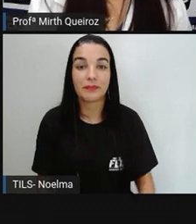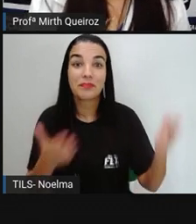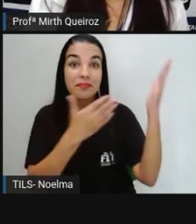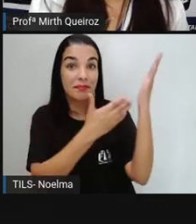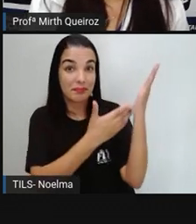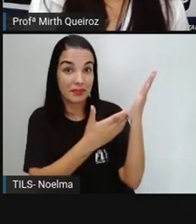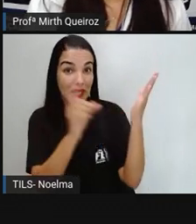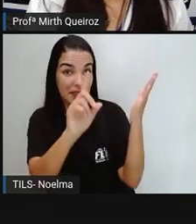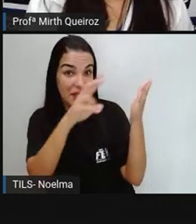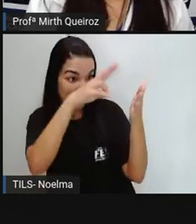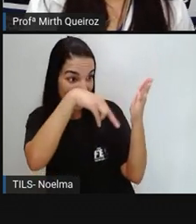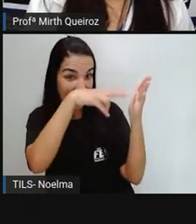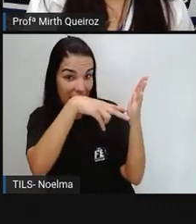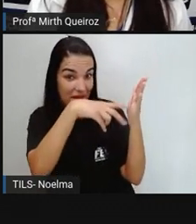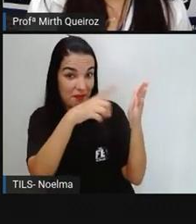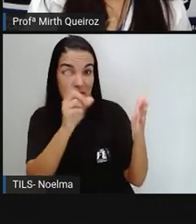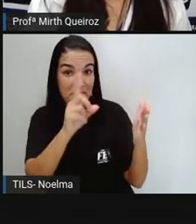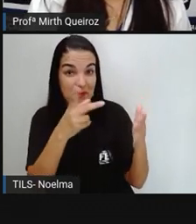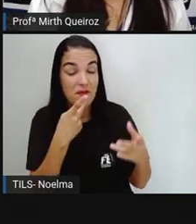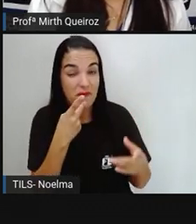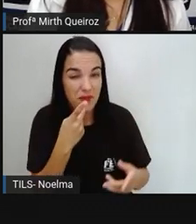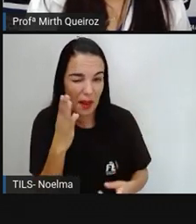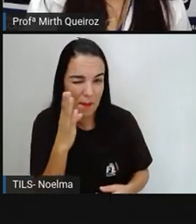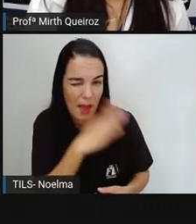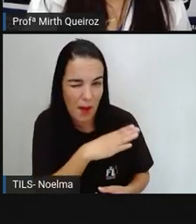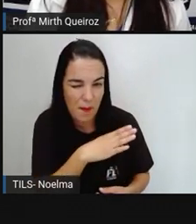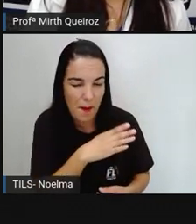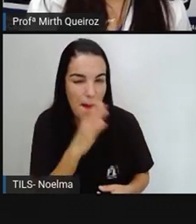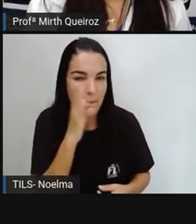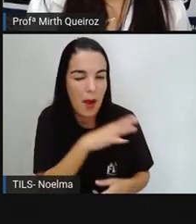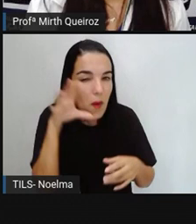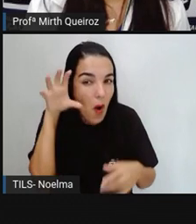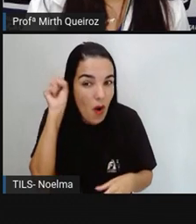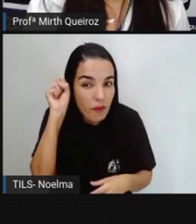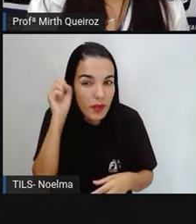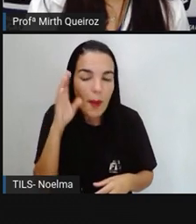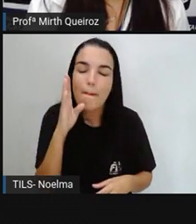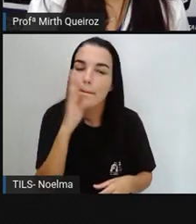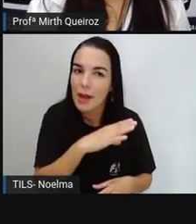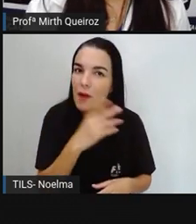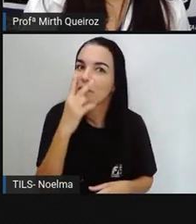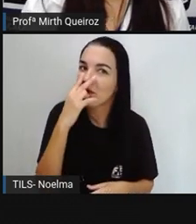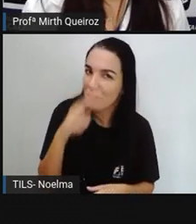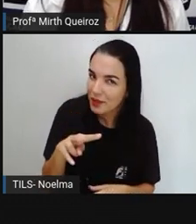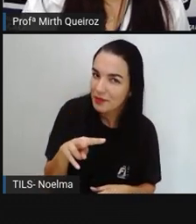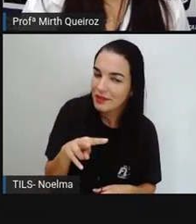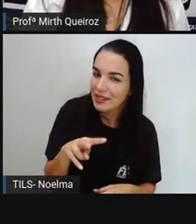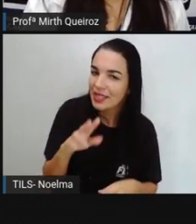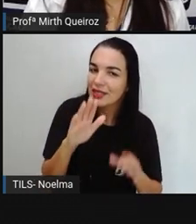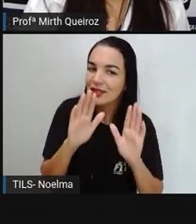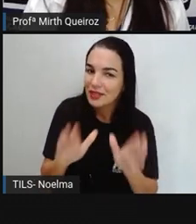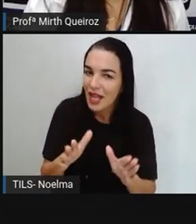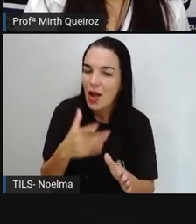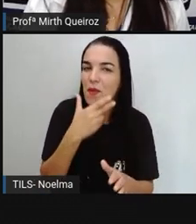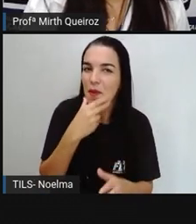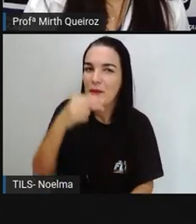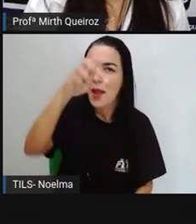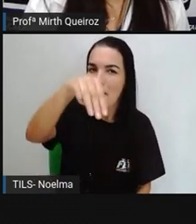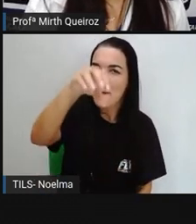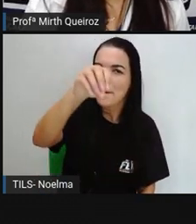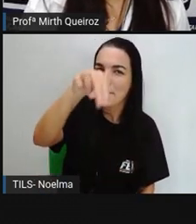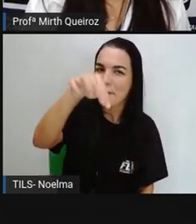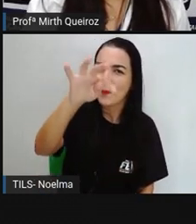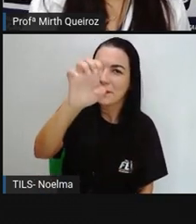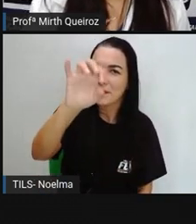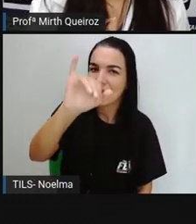Quem não lê, mal fala, mal ouve e mal vê. Já dizia Monteiro Lobato,